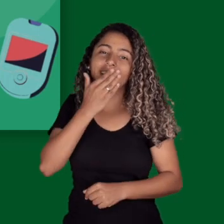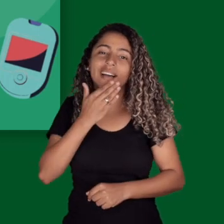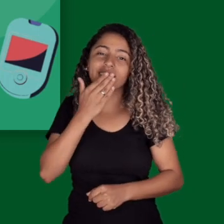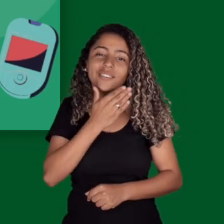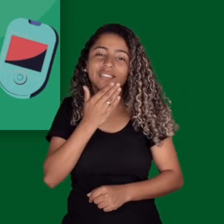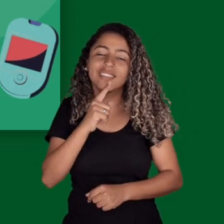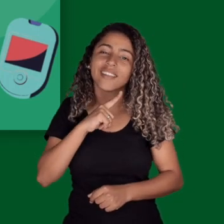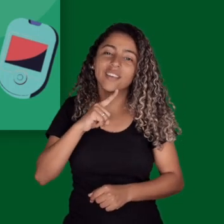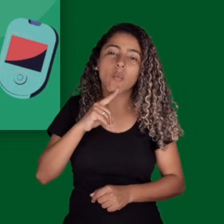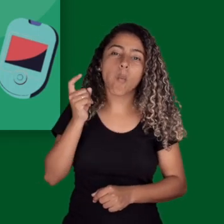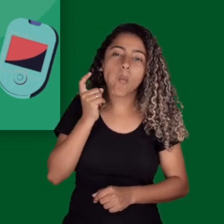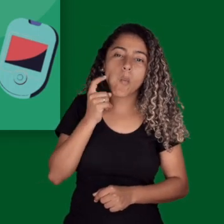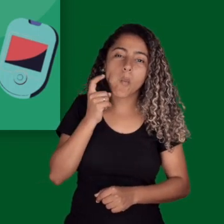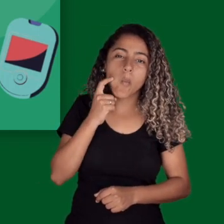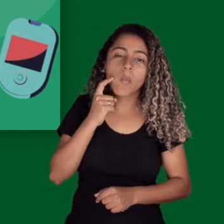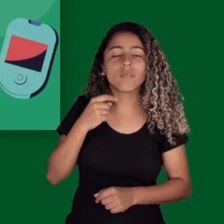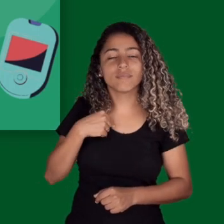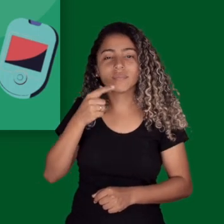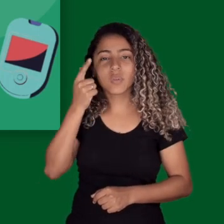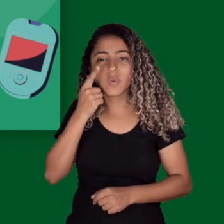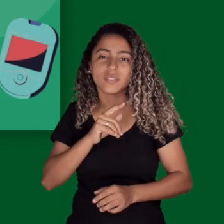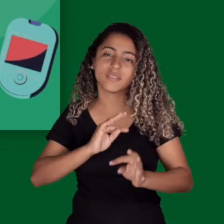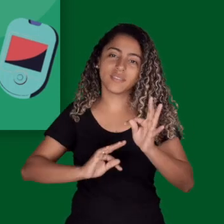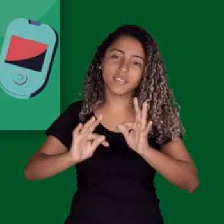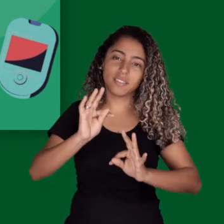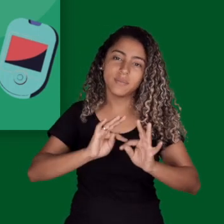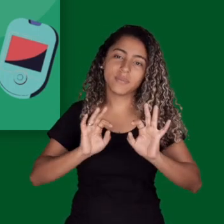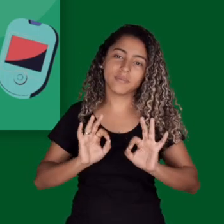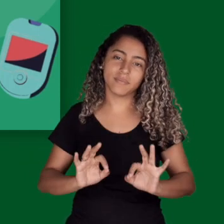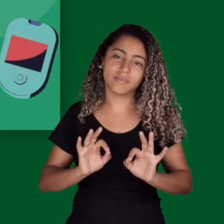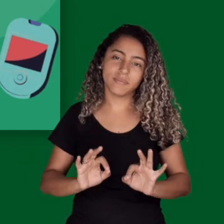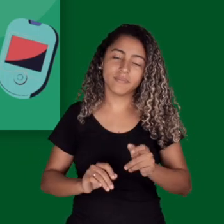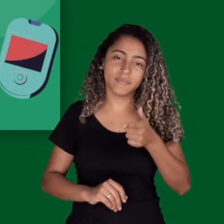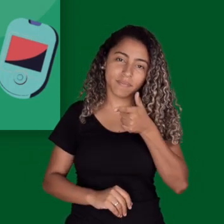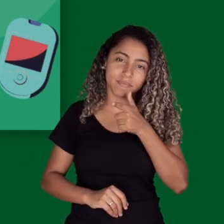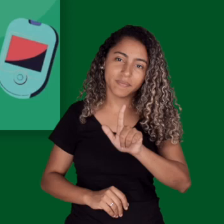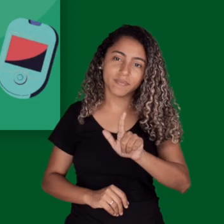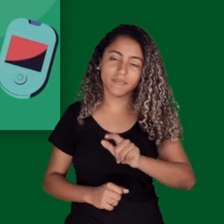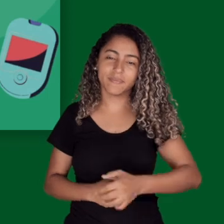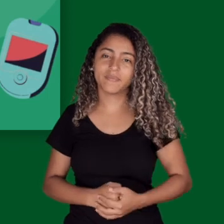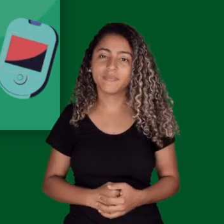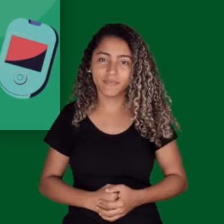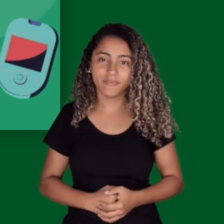né, de açúcar, as balinhas, para que eu possa também fazer o tratamento da